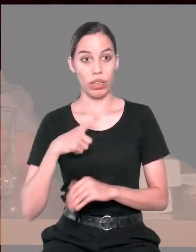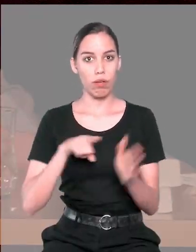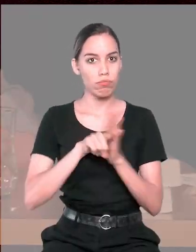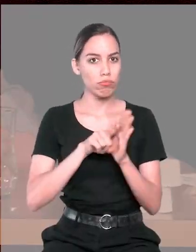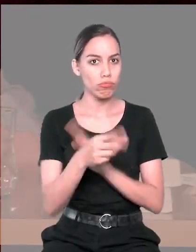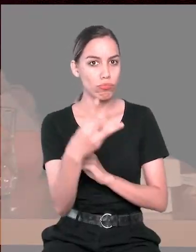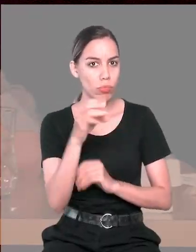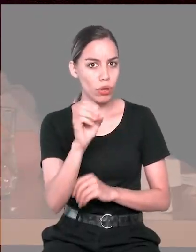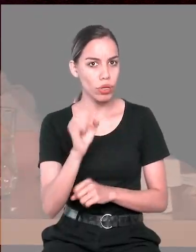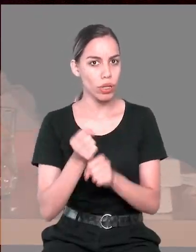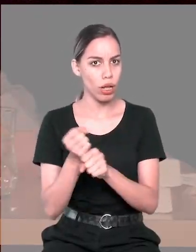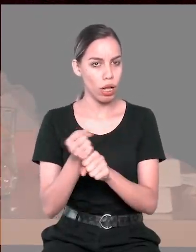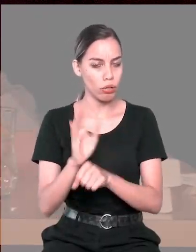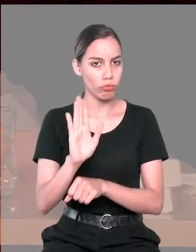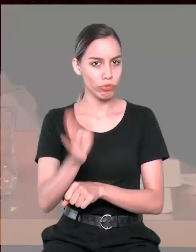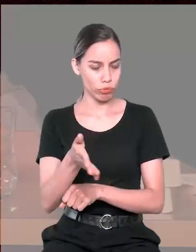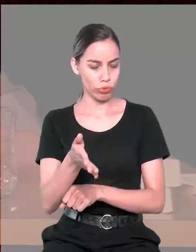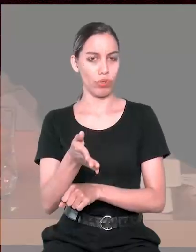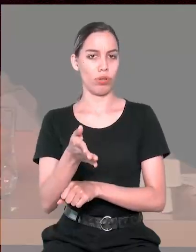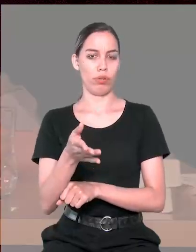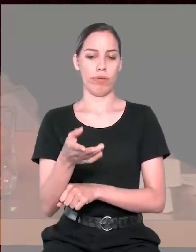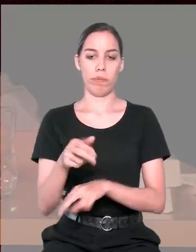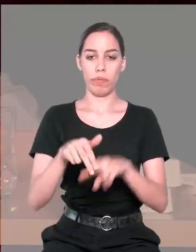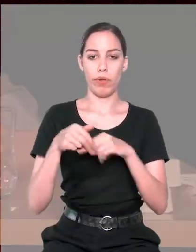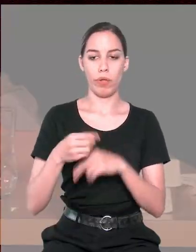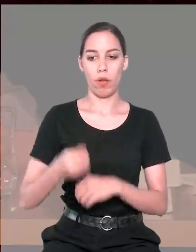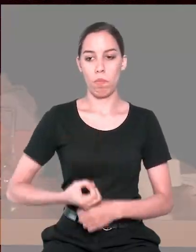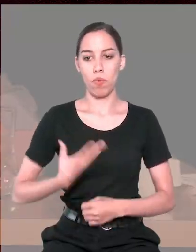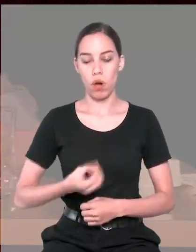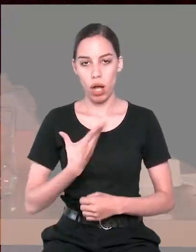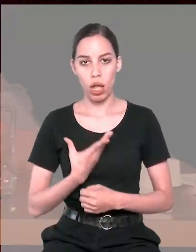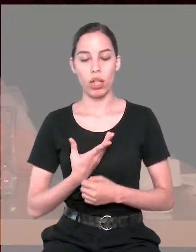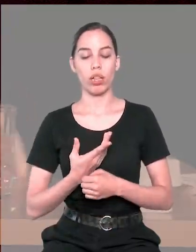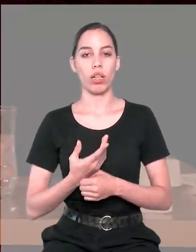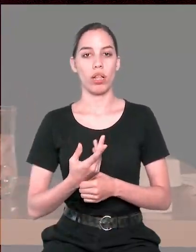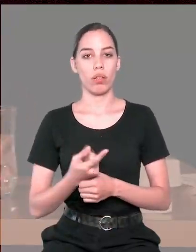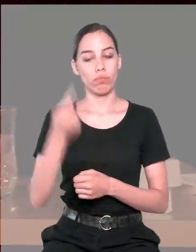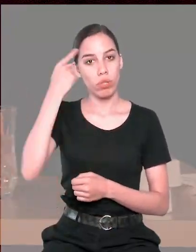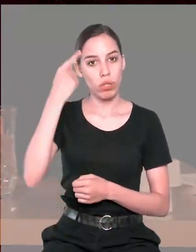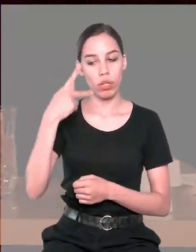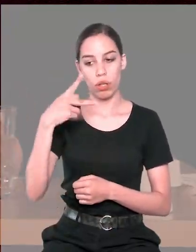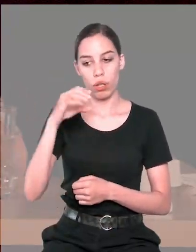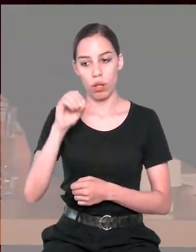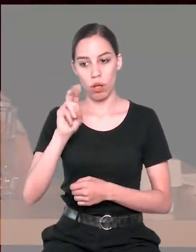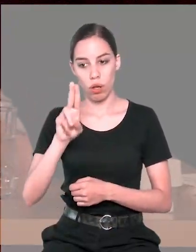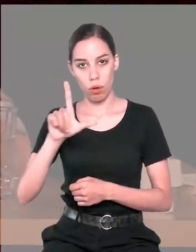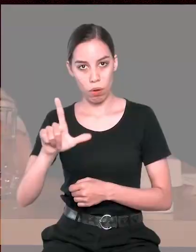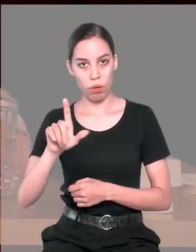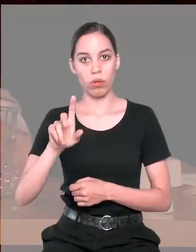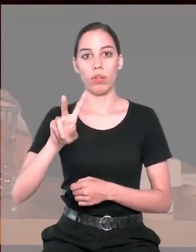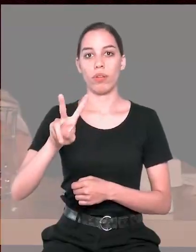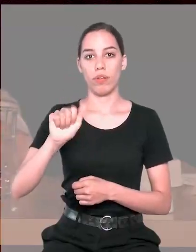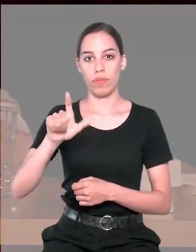30 anos, né, em torno do poeta pensador Paul Valéry.